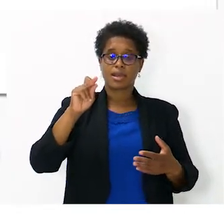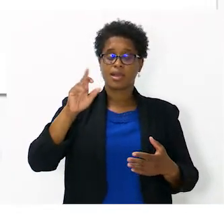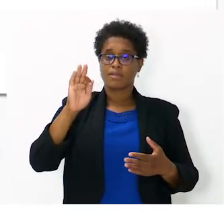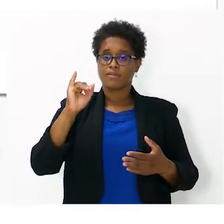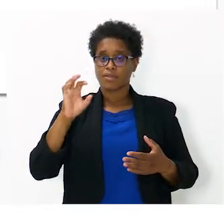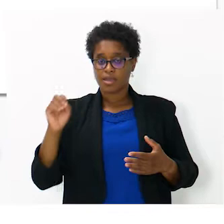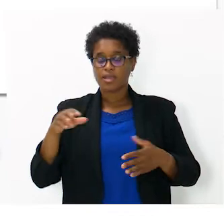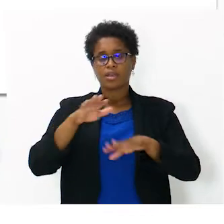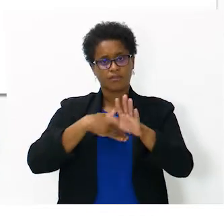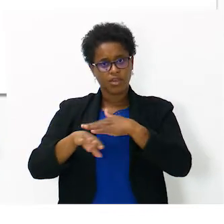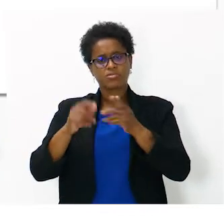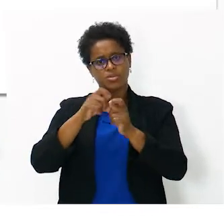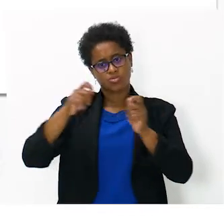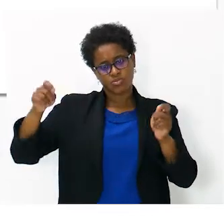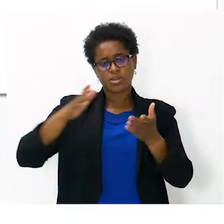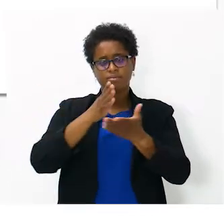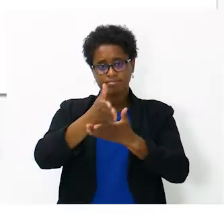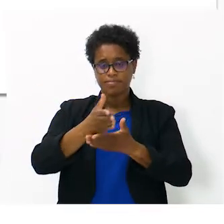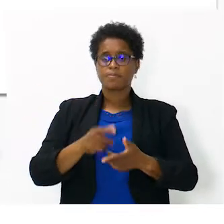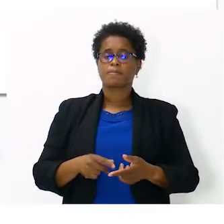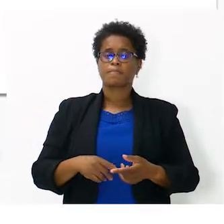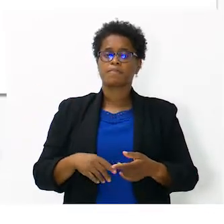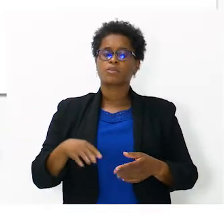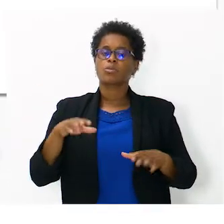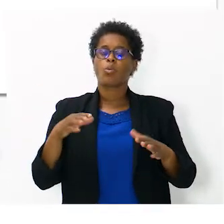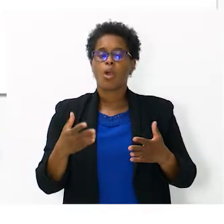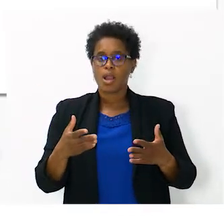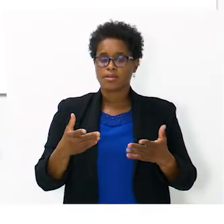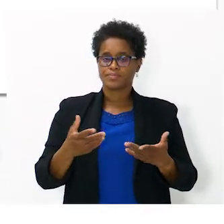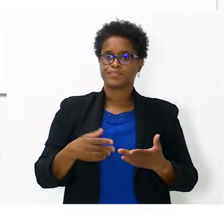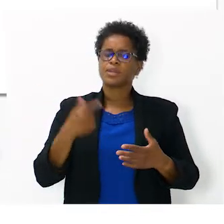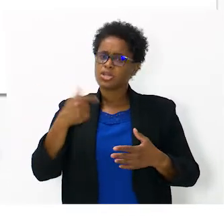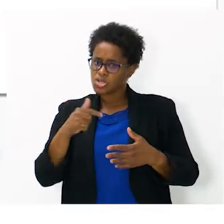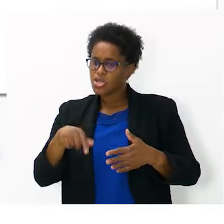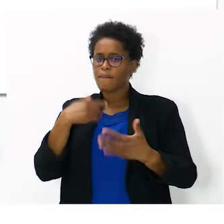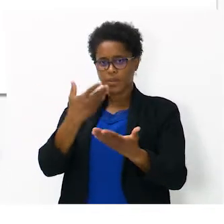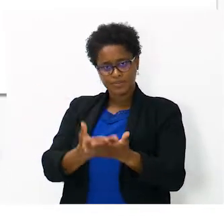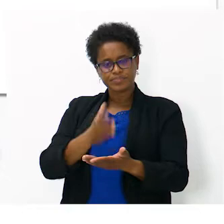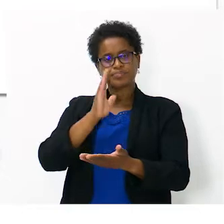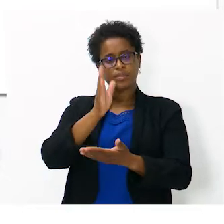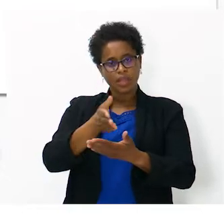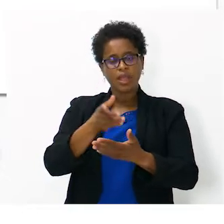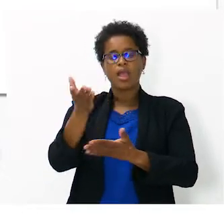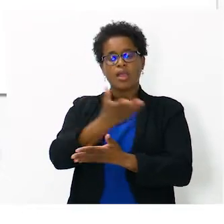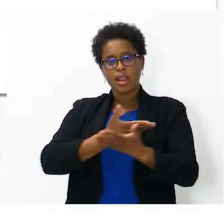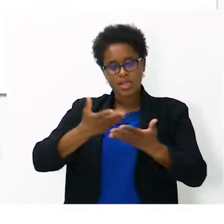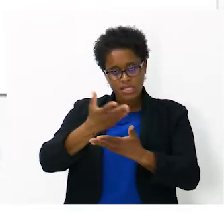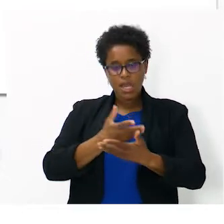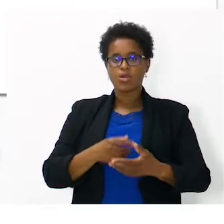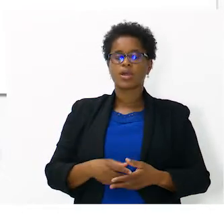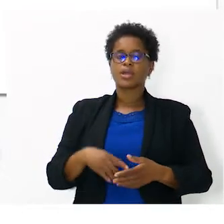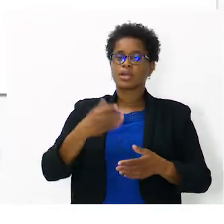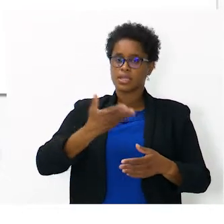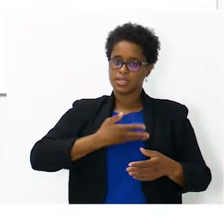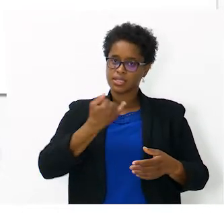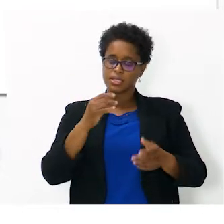reta, graduado, sobre o qual está estabelecida diretamente a relação entre